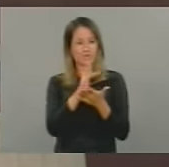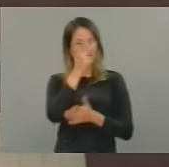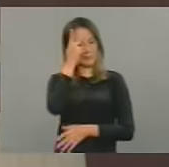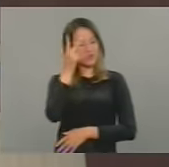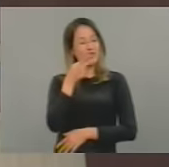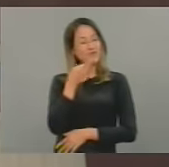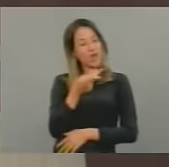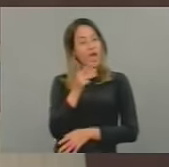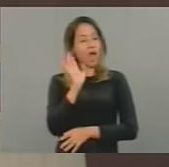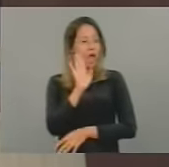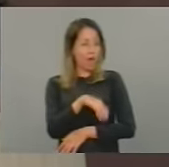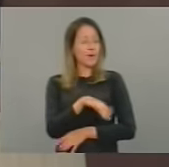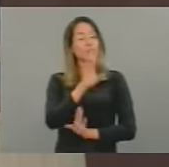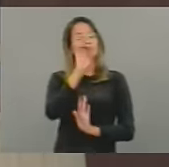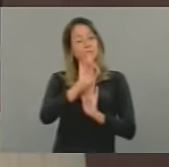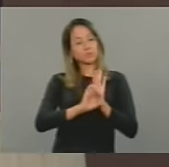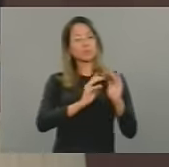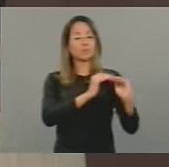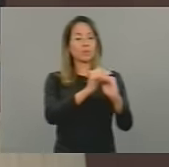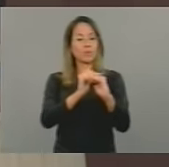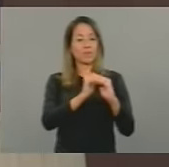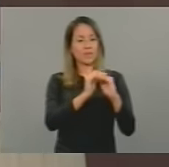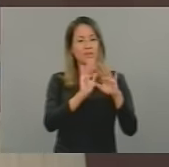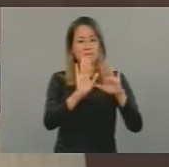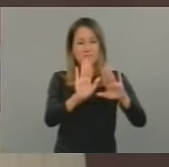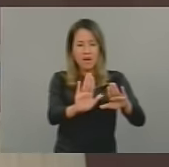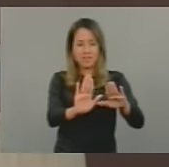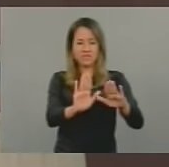democracia. É se utilizar da democracia